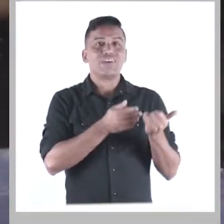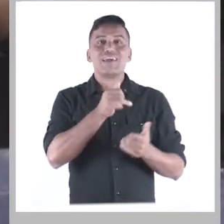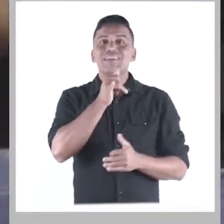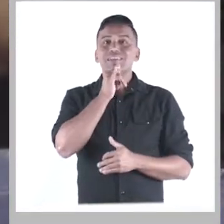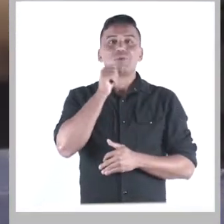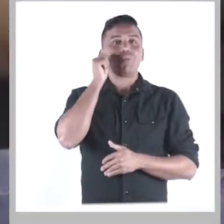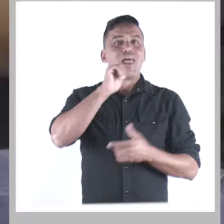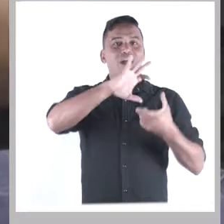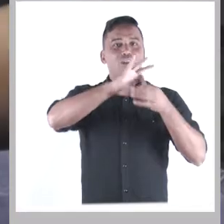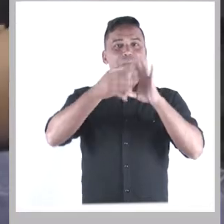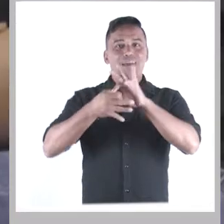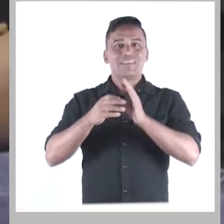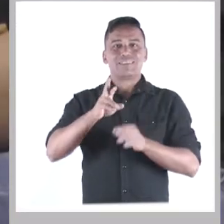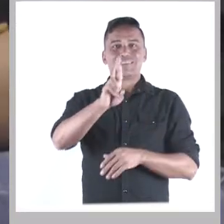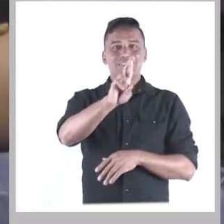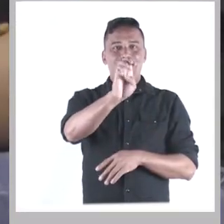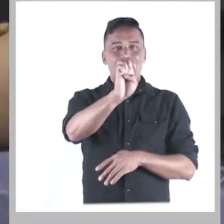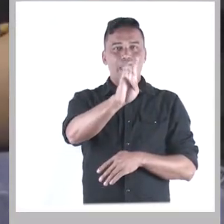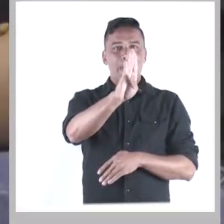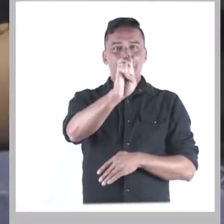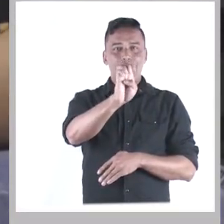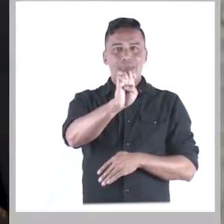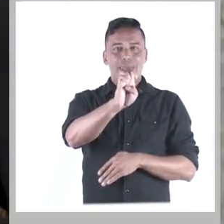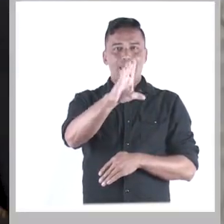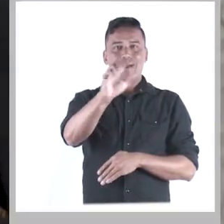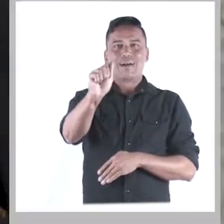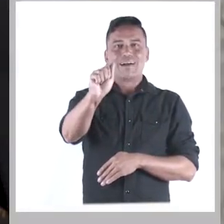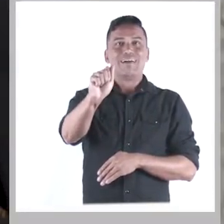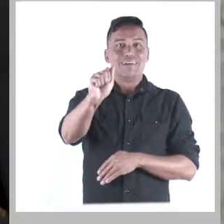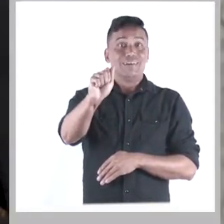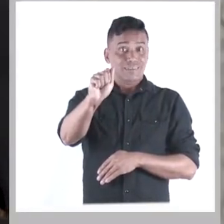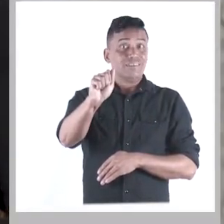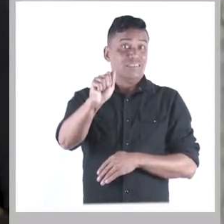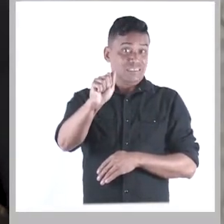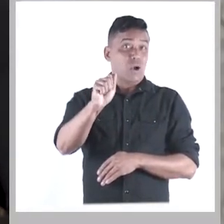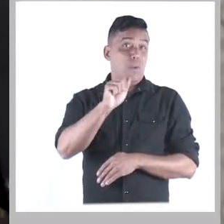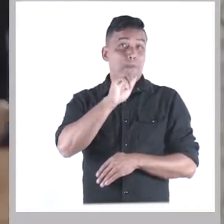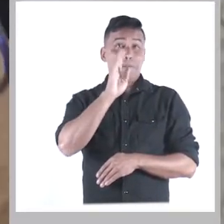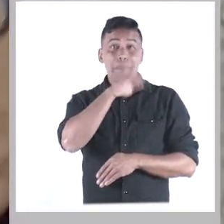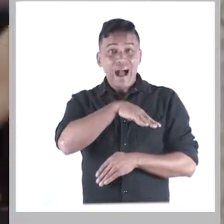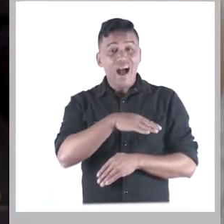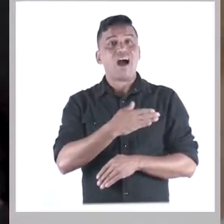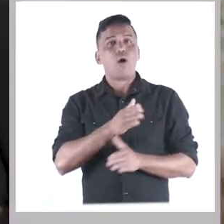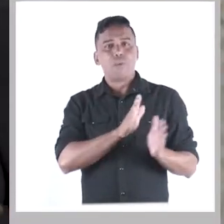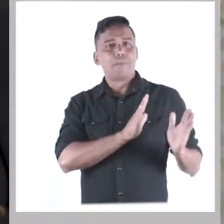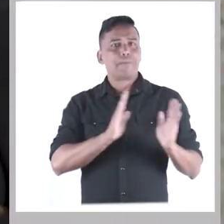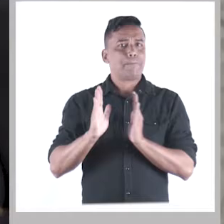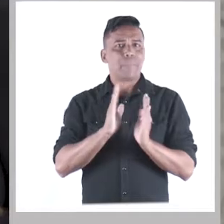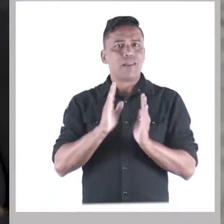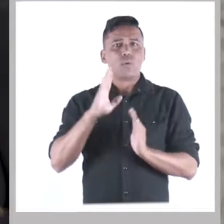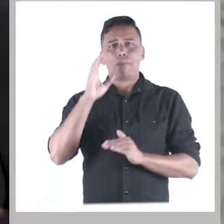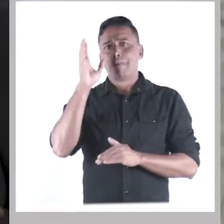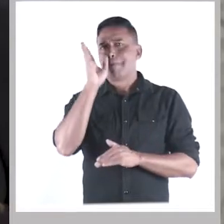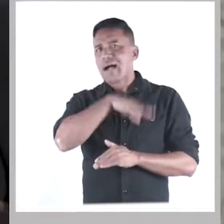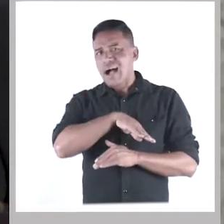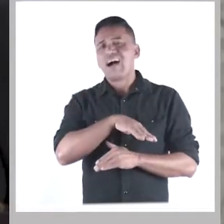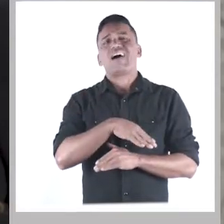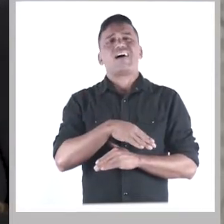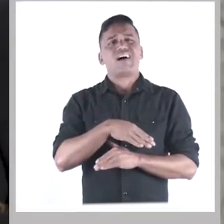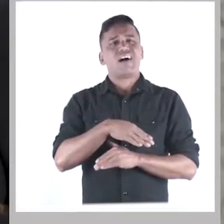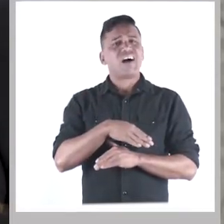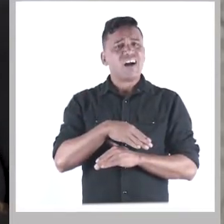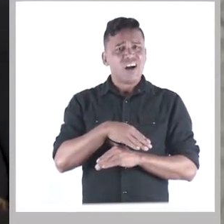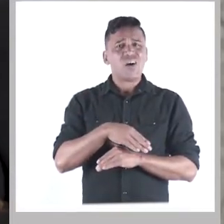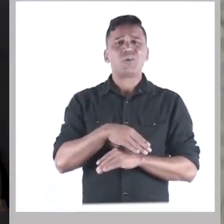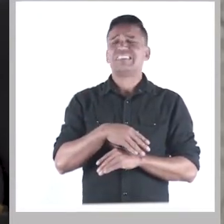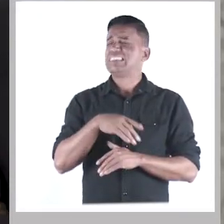nossas Rebecas, né? Sabe? Porque é muito cruel, assim. Esse momento que a gente está vivendo,